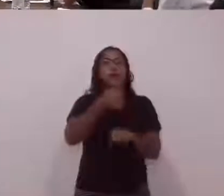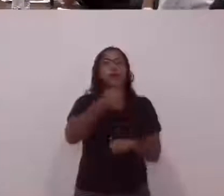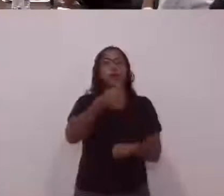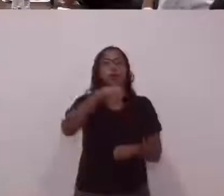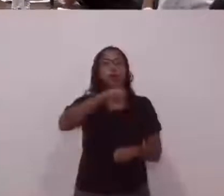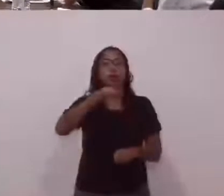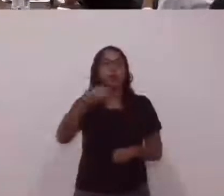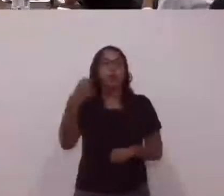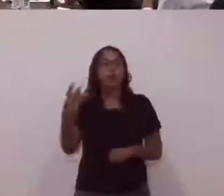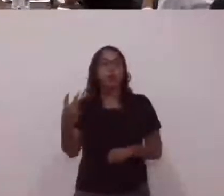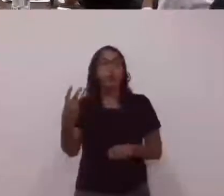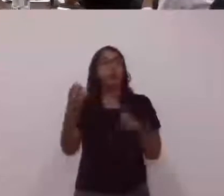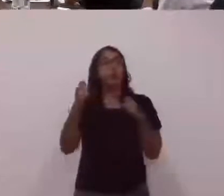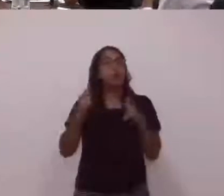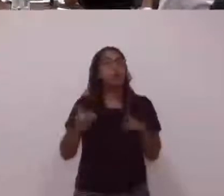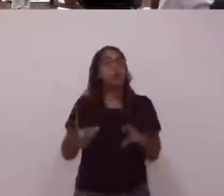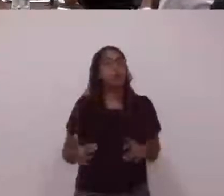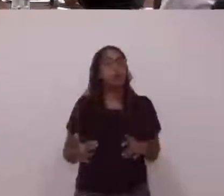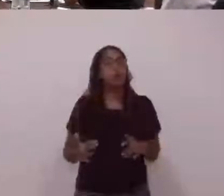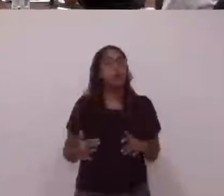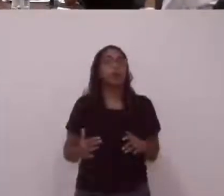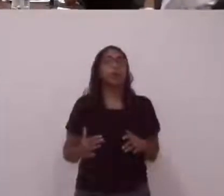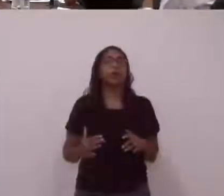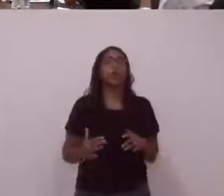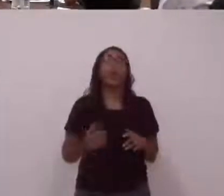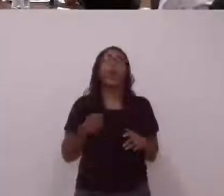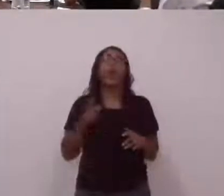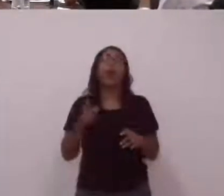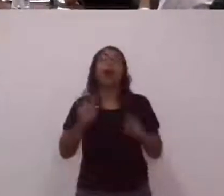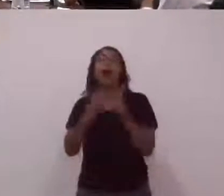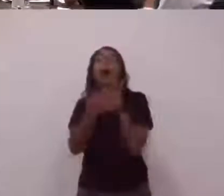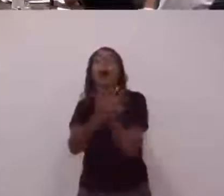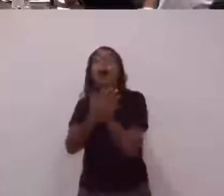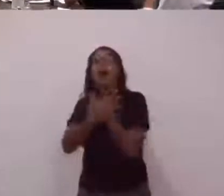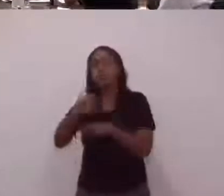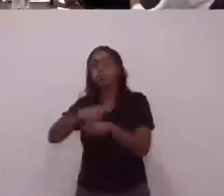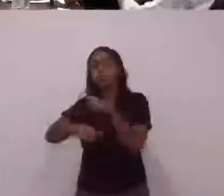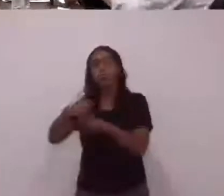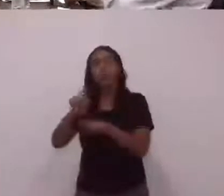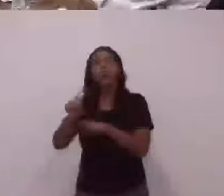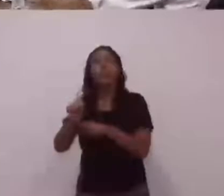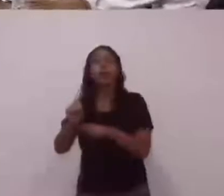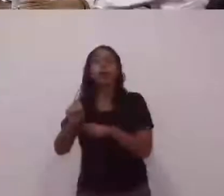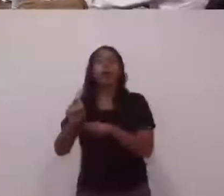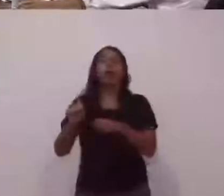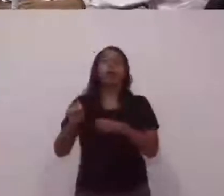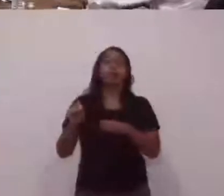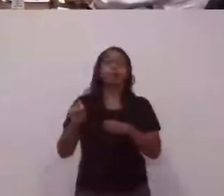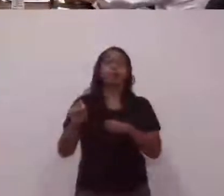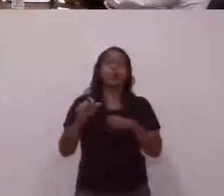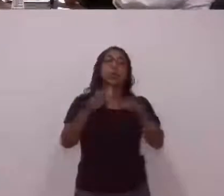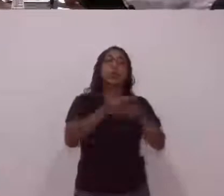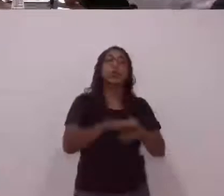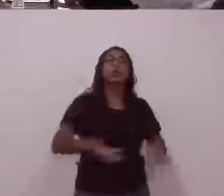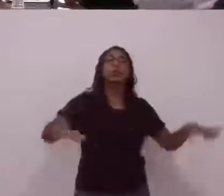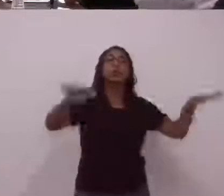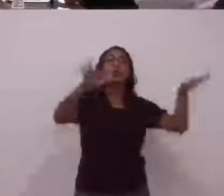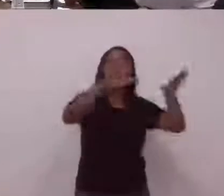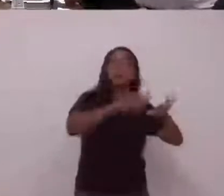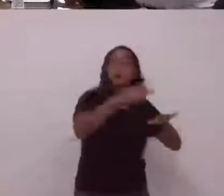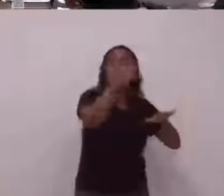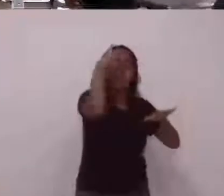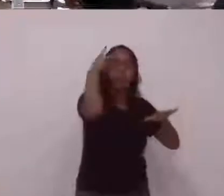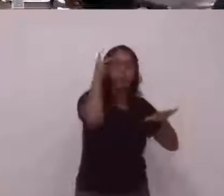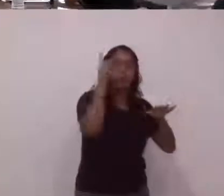que diz constituir ato de improbidade administrativa que causa lesão ao erário qualquer